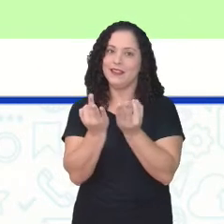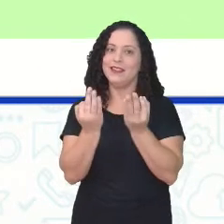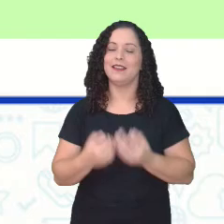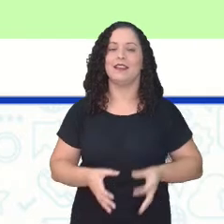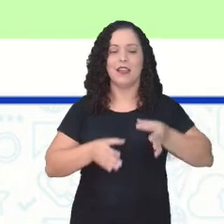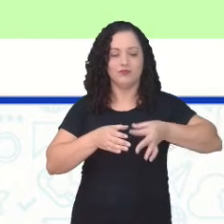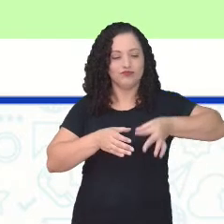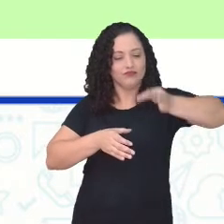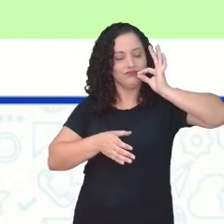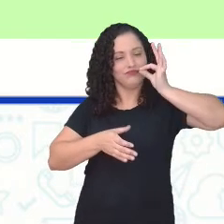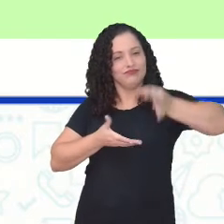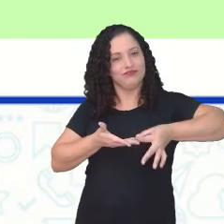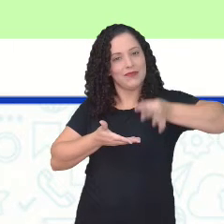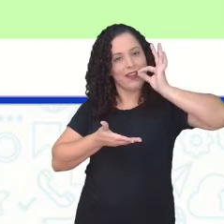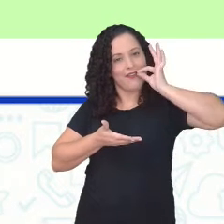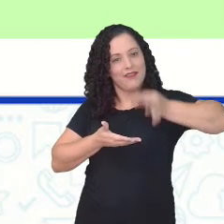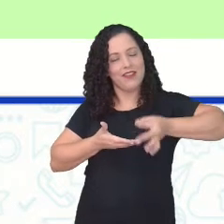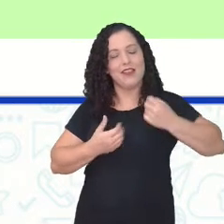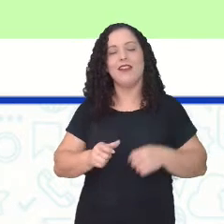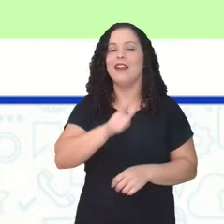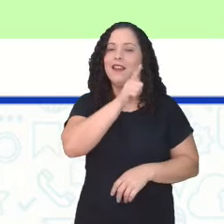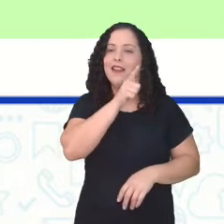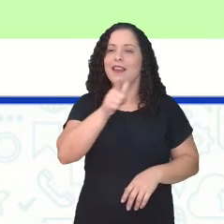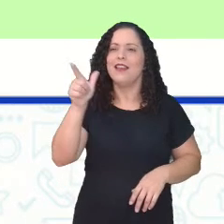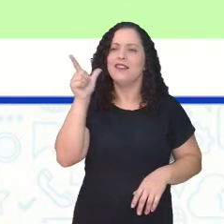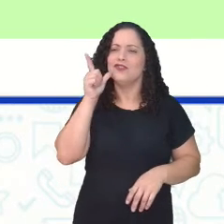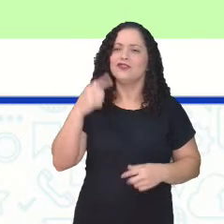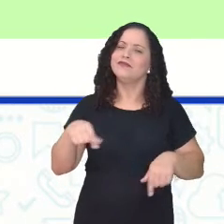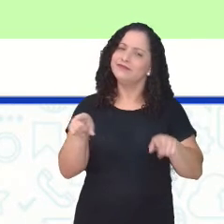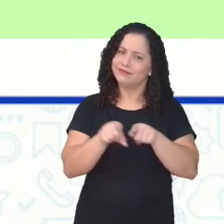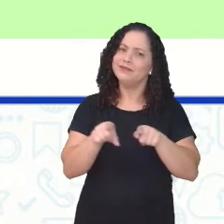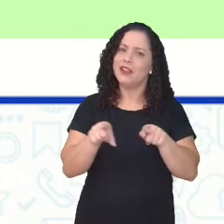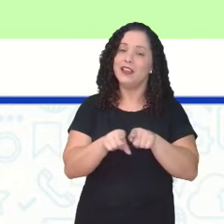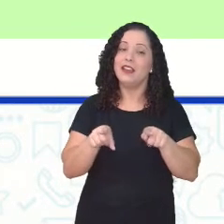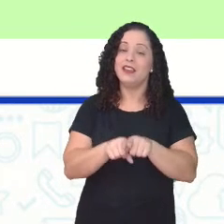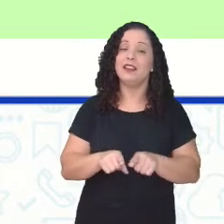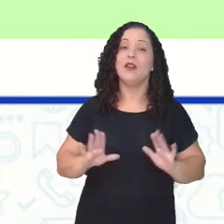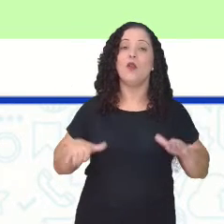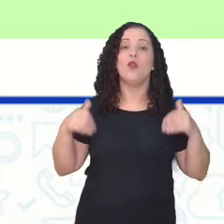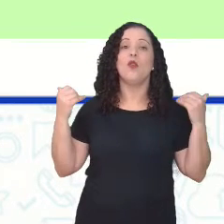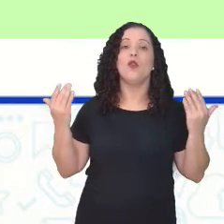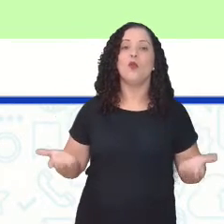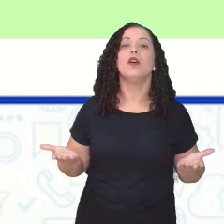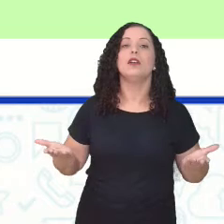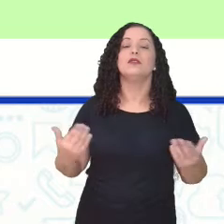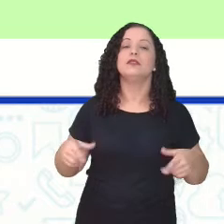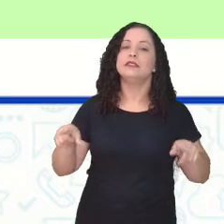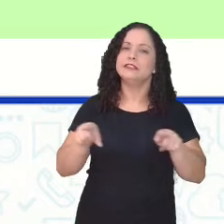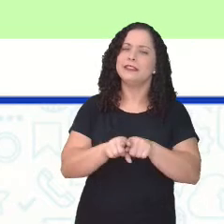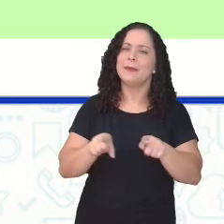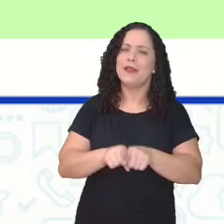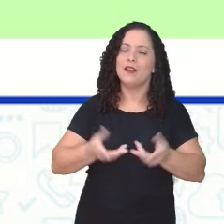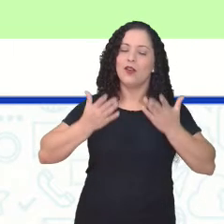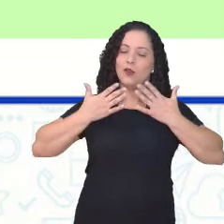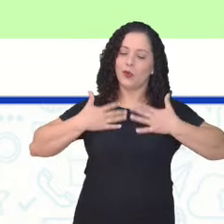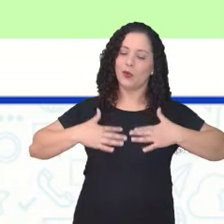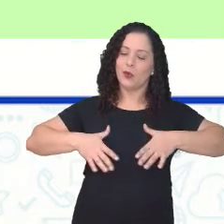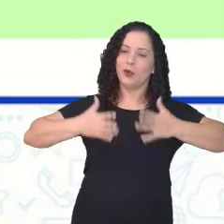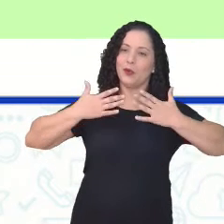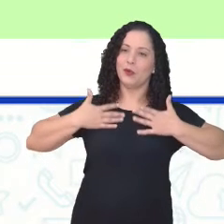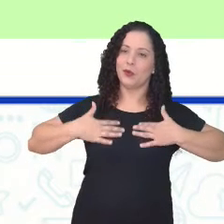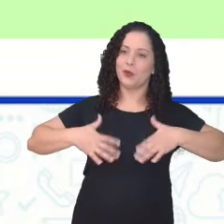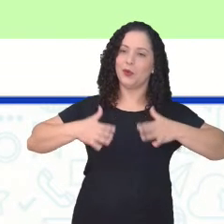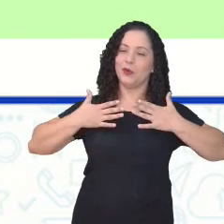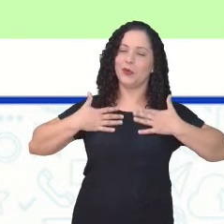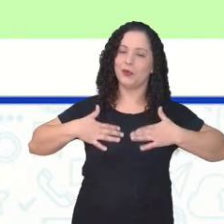Tomando nosso café da manhã, ou lanchando em uma lanchonete, é quando estamos, não é, ali relaxando, e